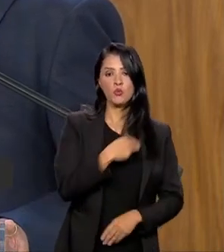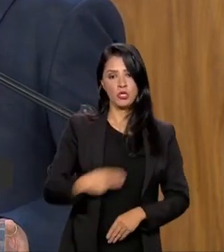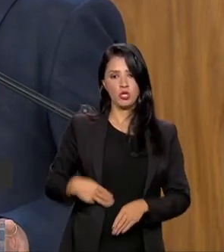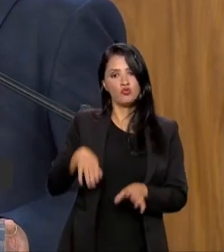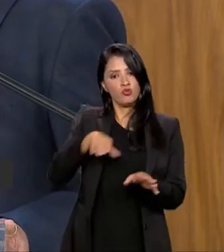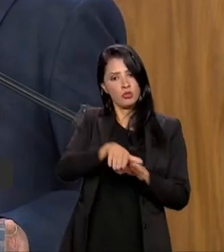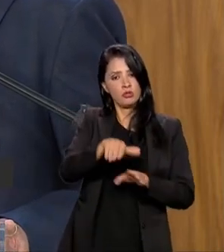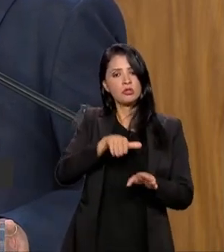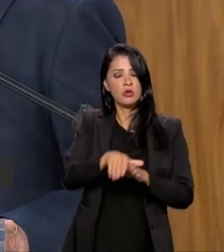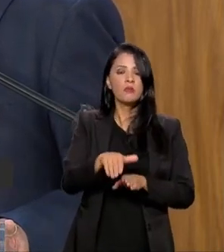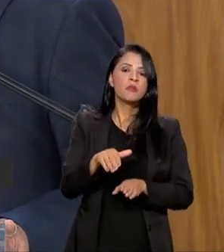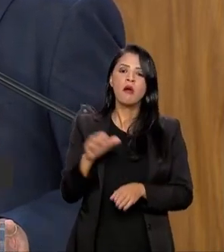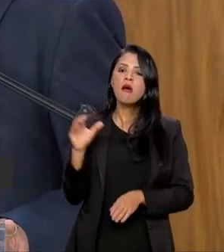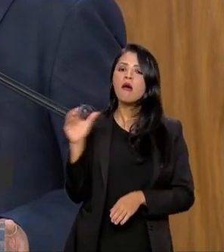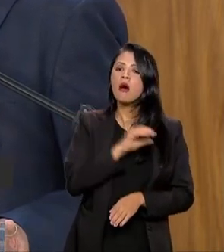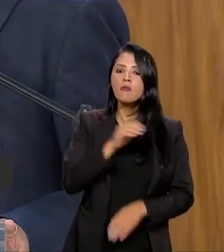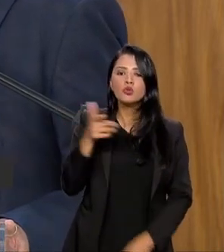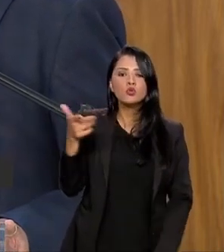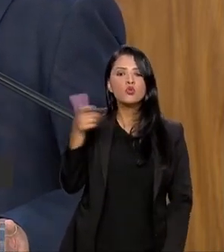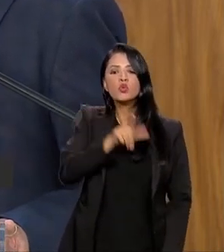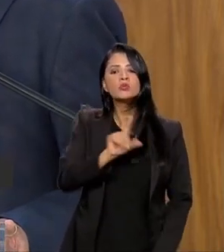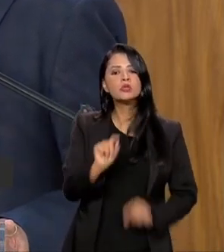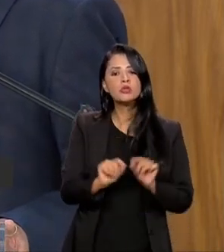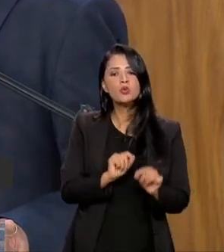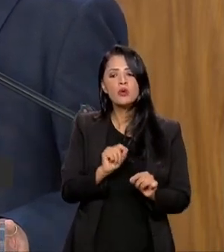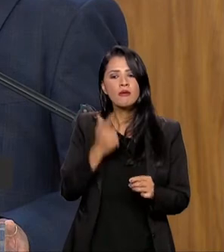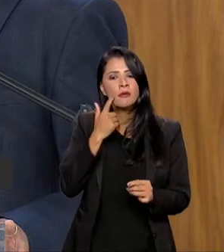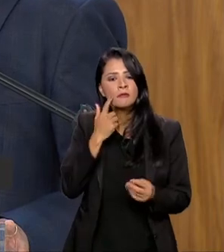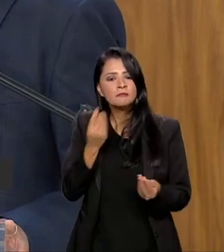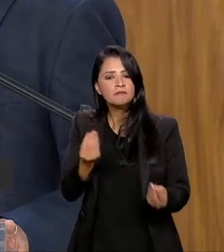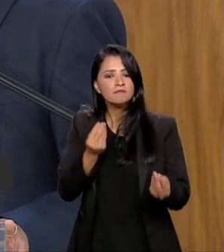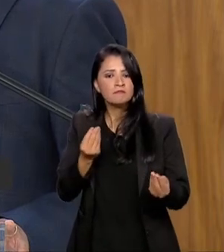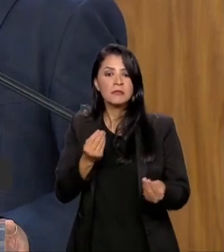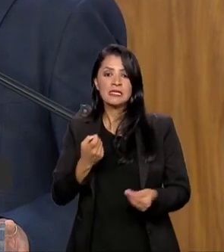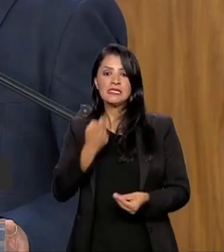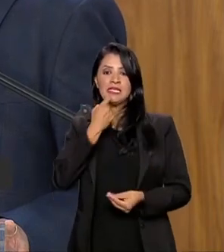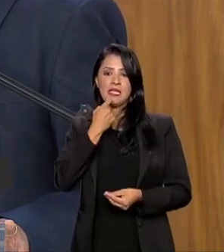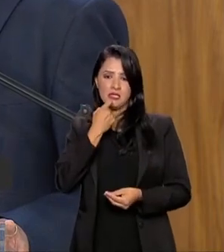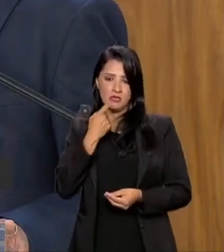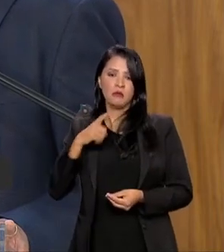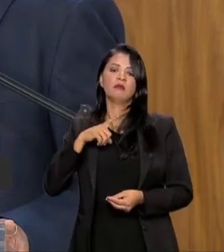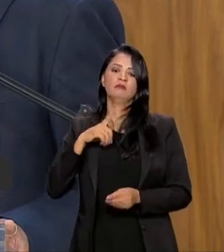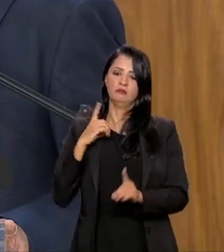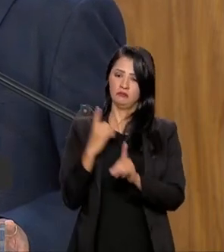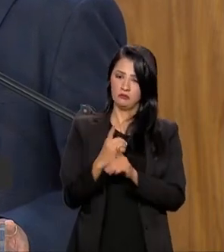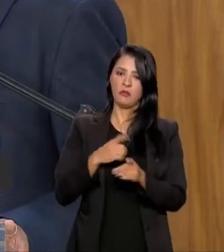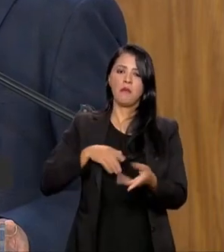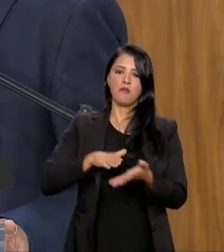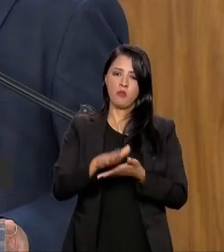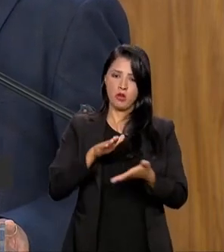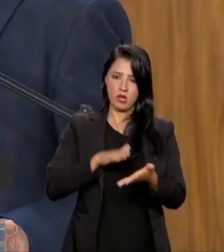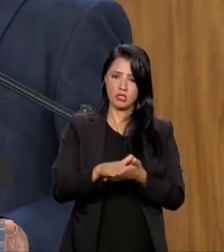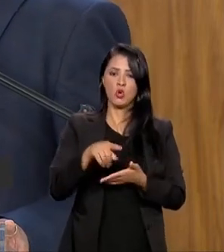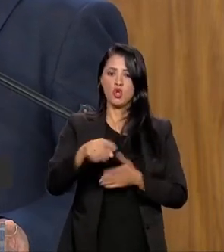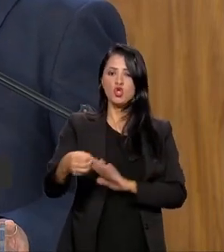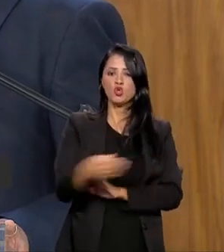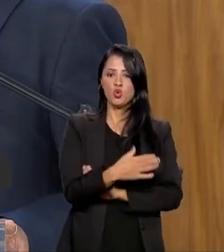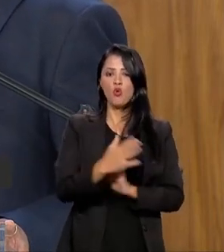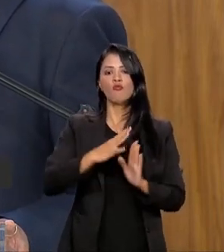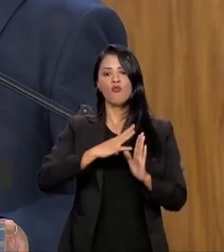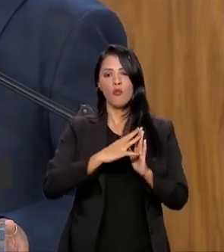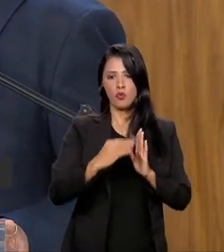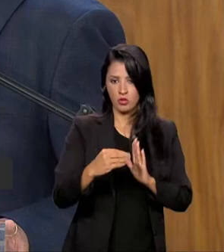envolvidos para que rapidamente a gente encontre e sexta-feira tenhamos a publicação do novo